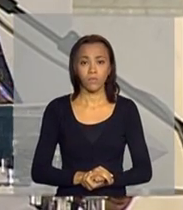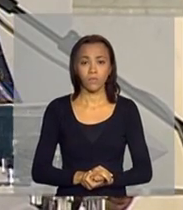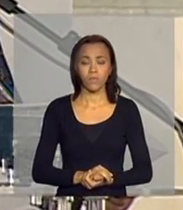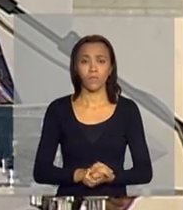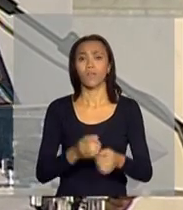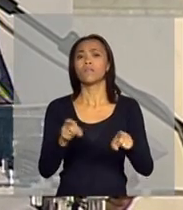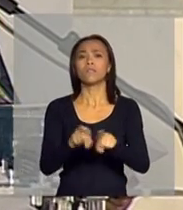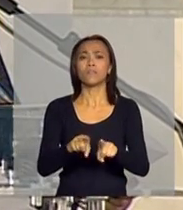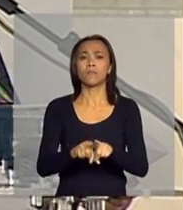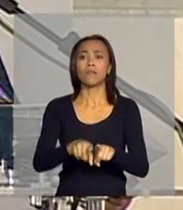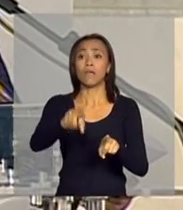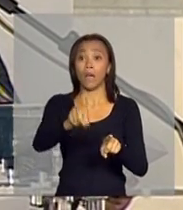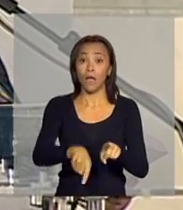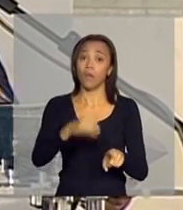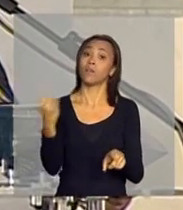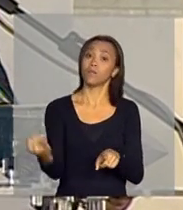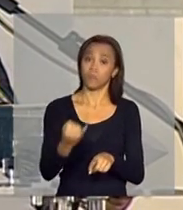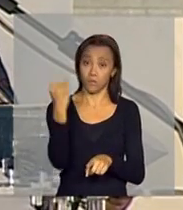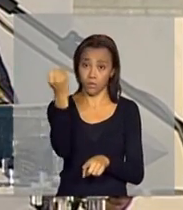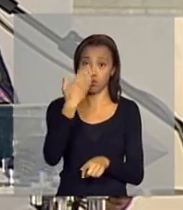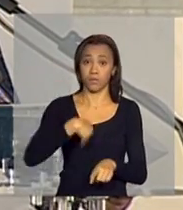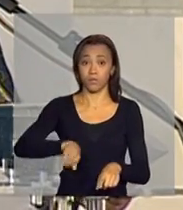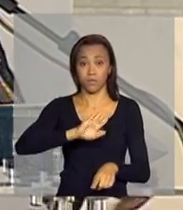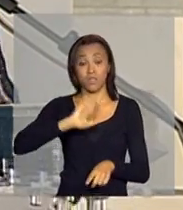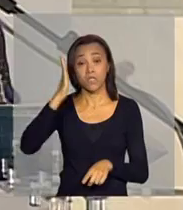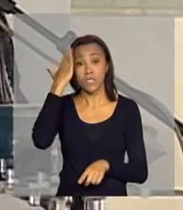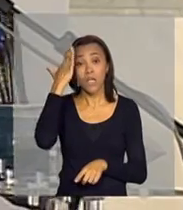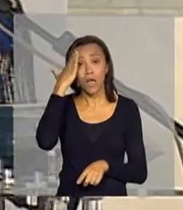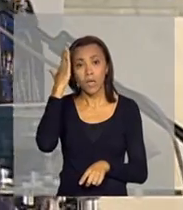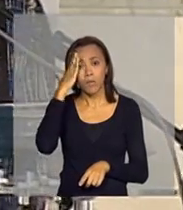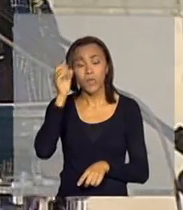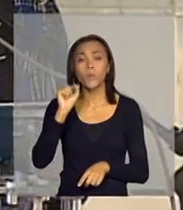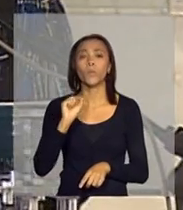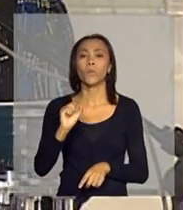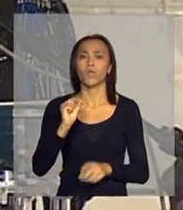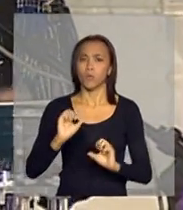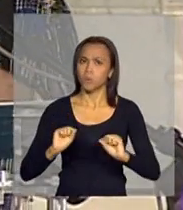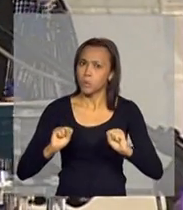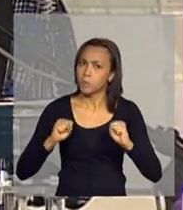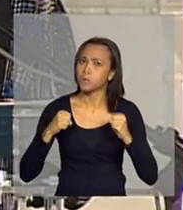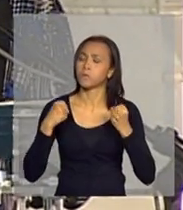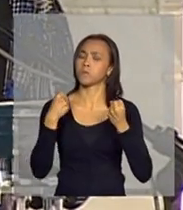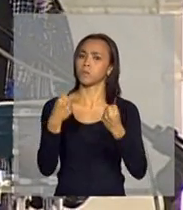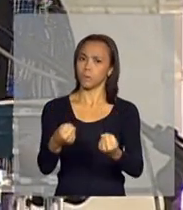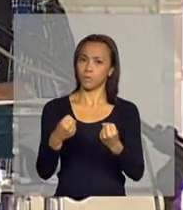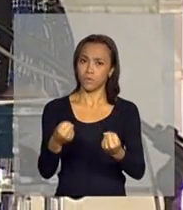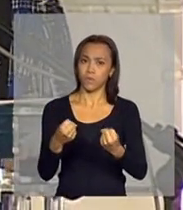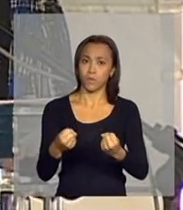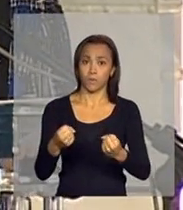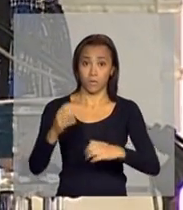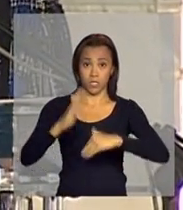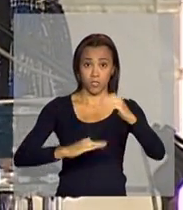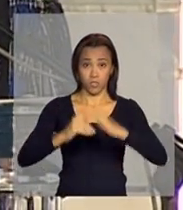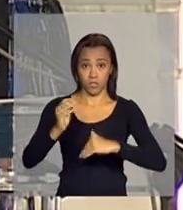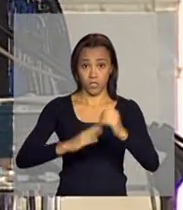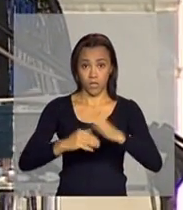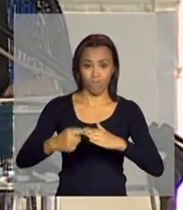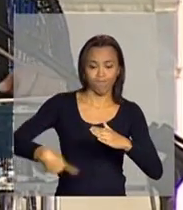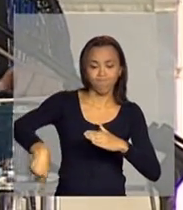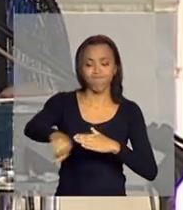também é muito importante reconhecer o vigor e a capacidade da